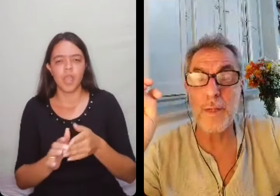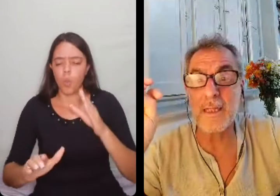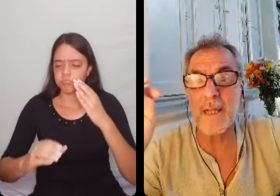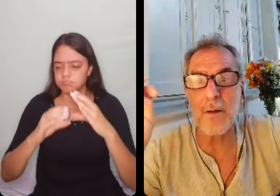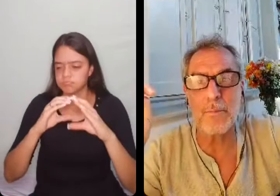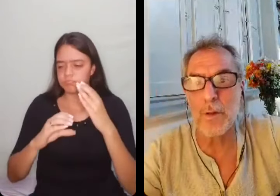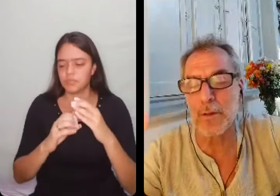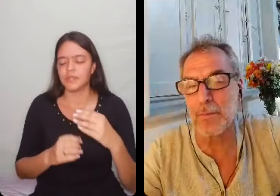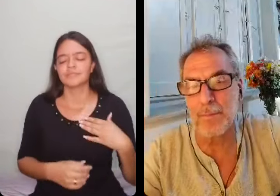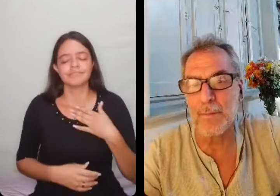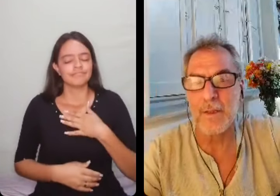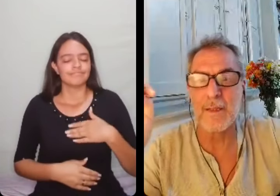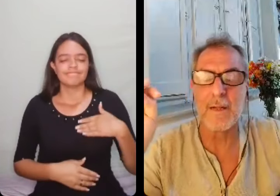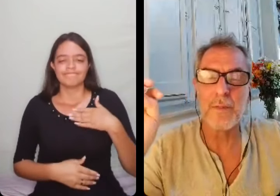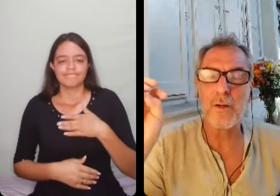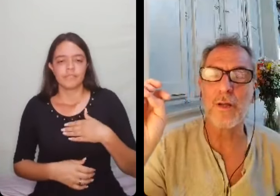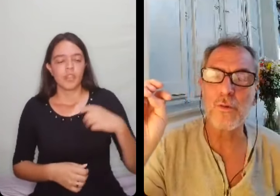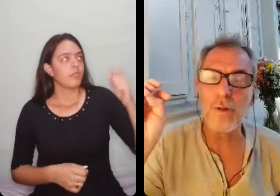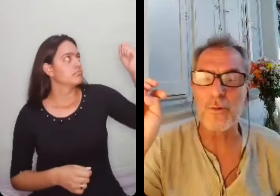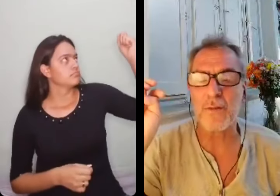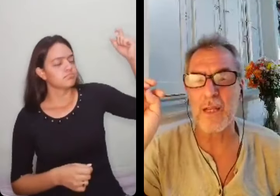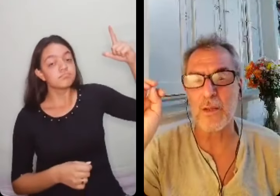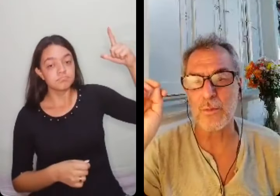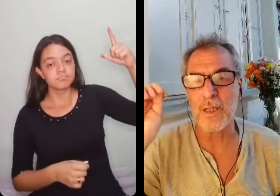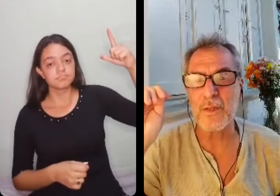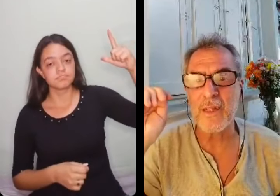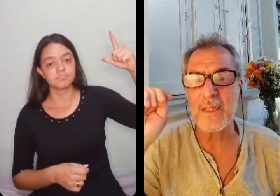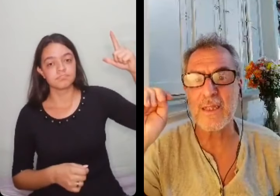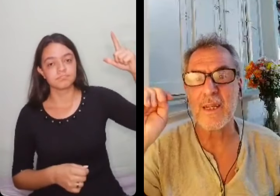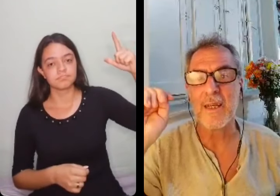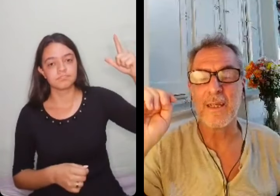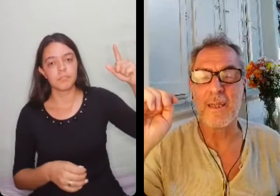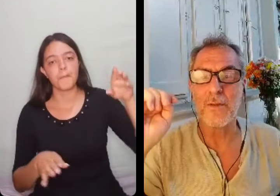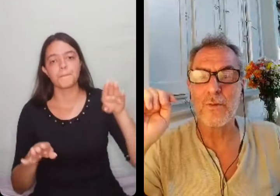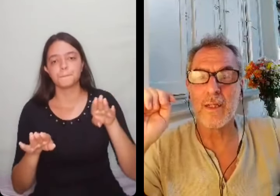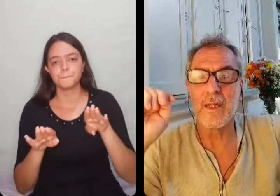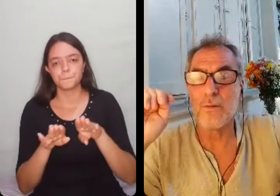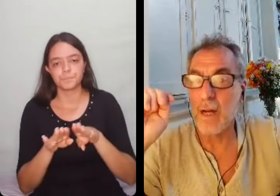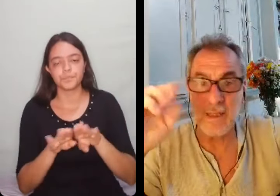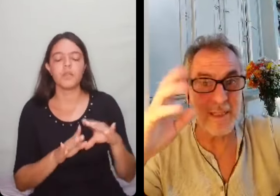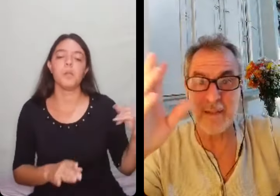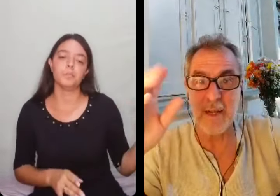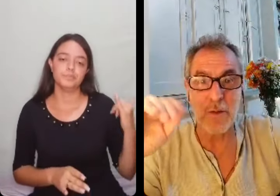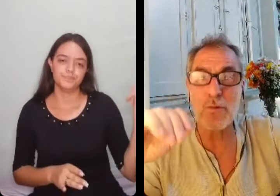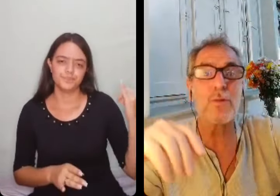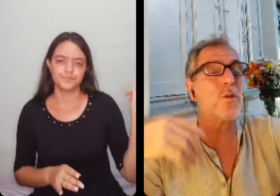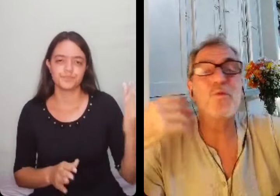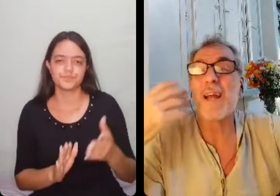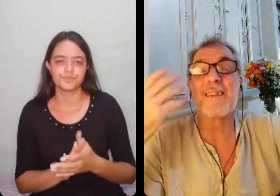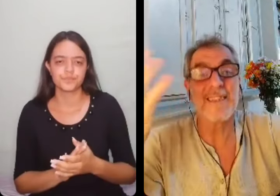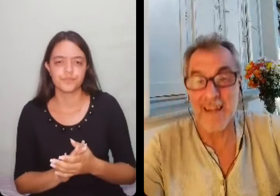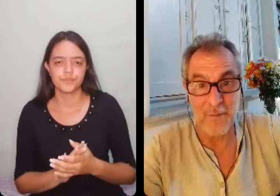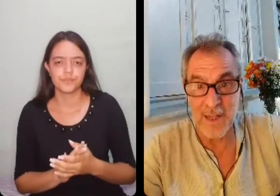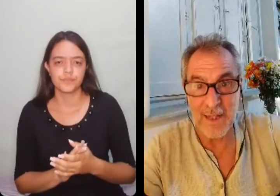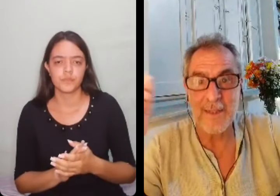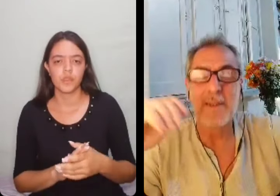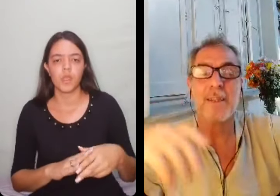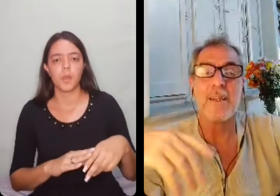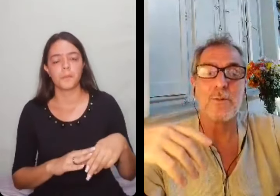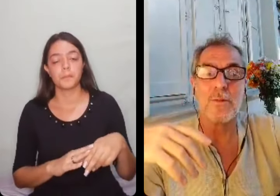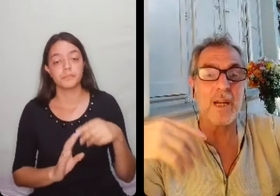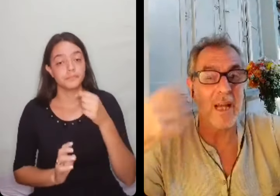Com a iluminação, também com o Edu. Hemos trabalhado muitas vezes. E o Edu é um artista da luz. É um artista na